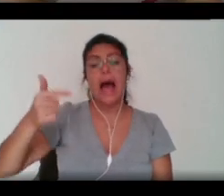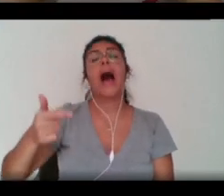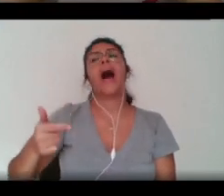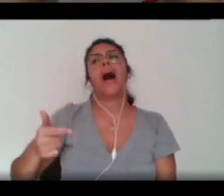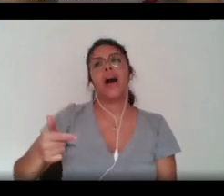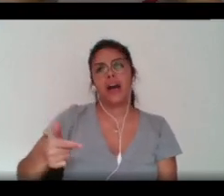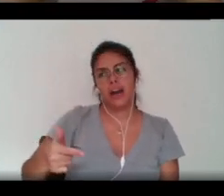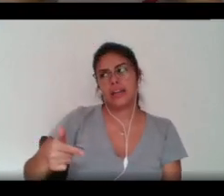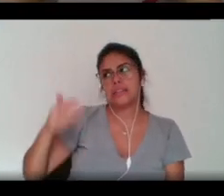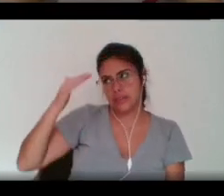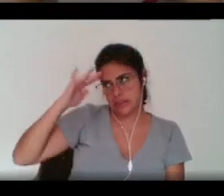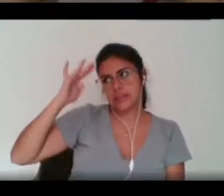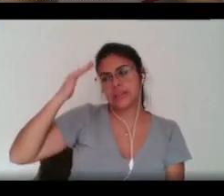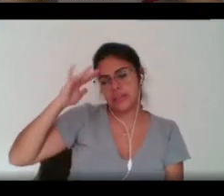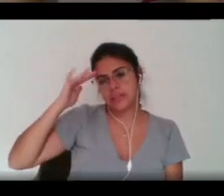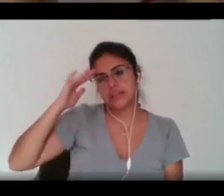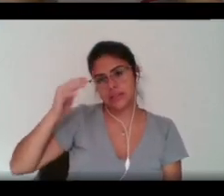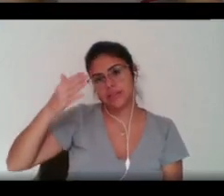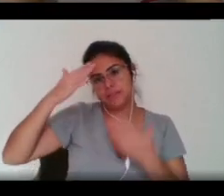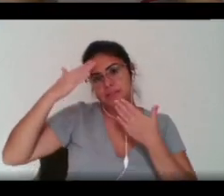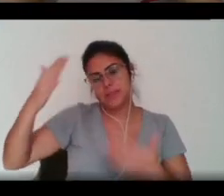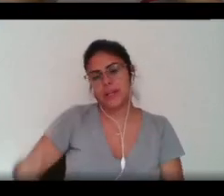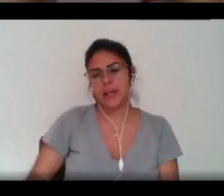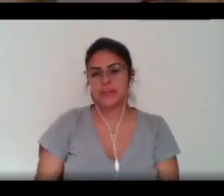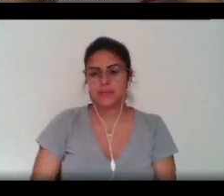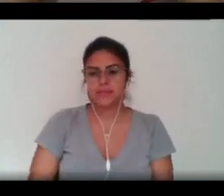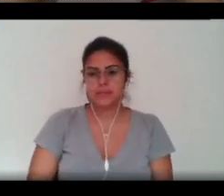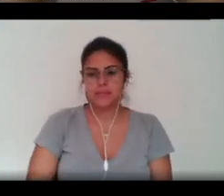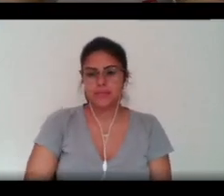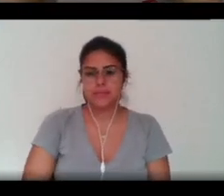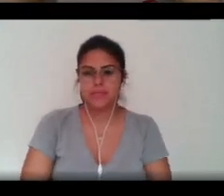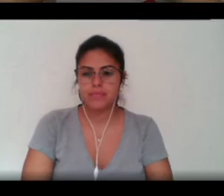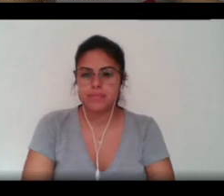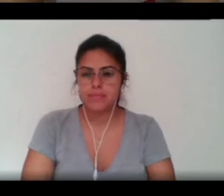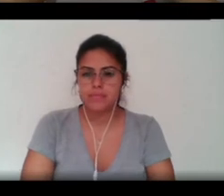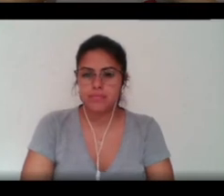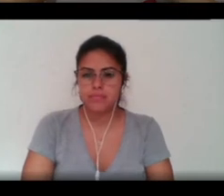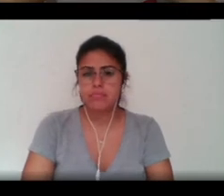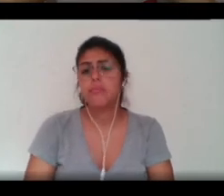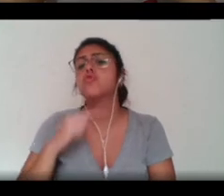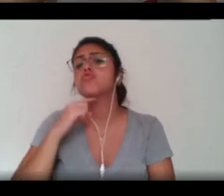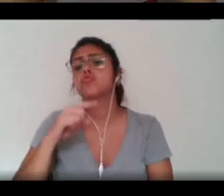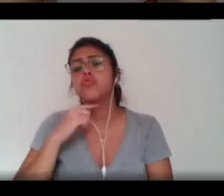Nada. Mais alguma outra pergunta, galera?